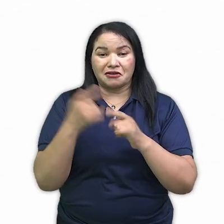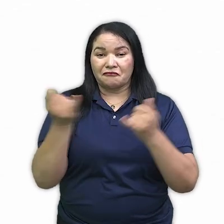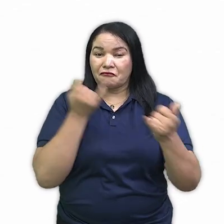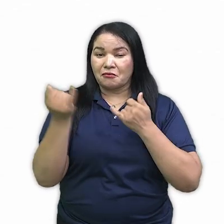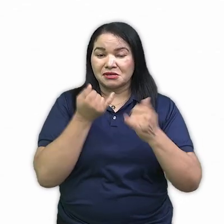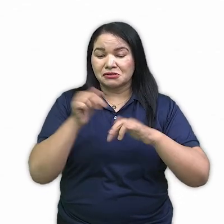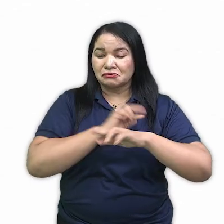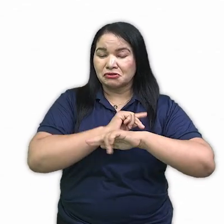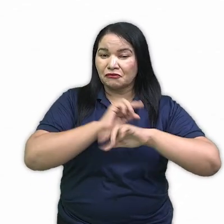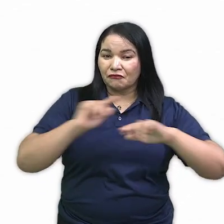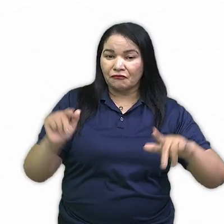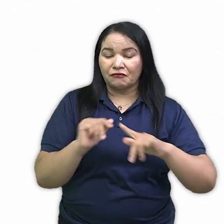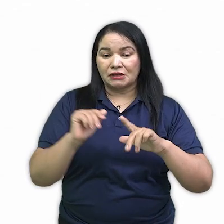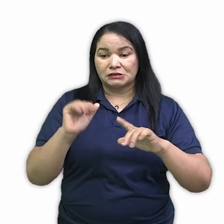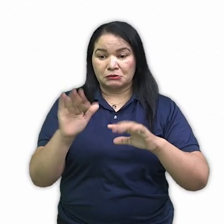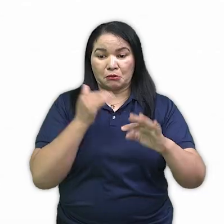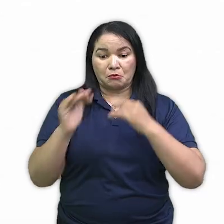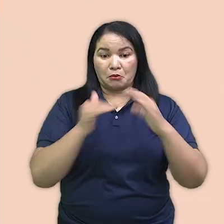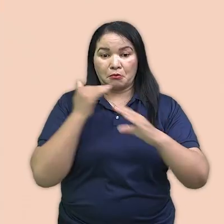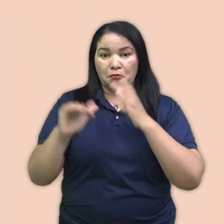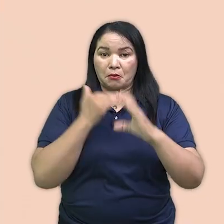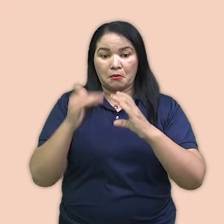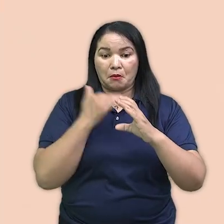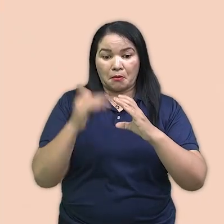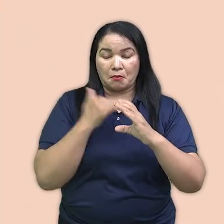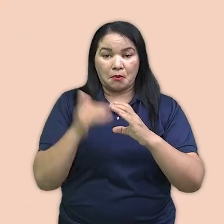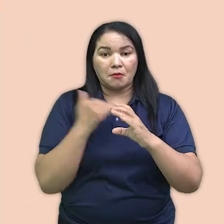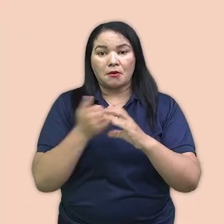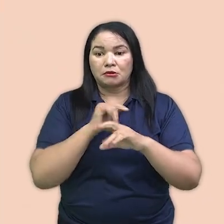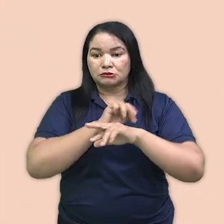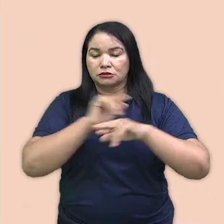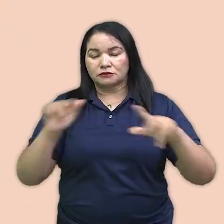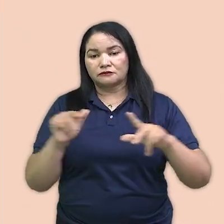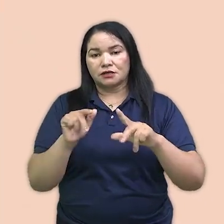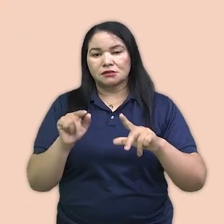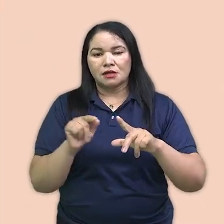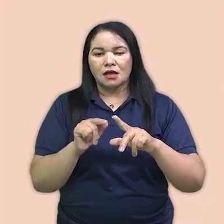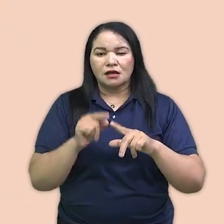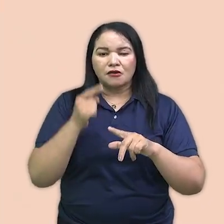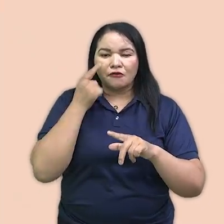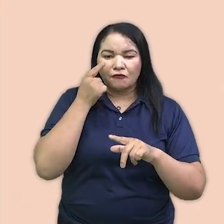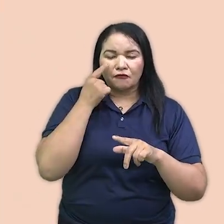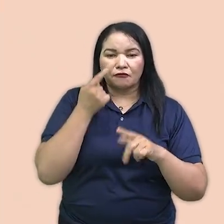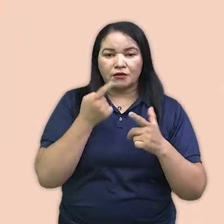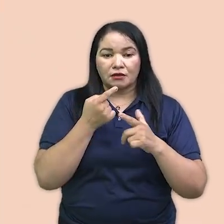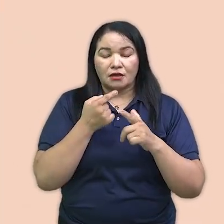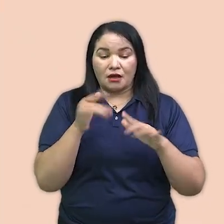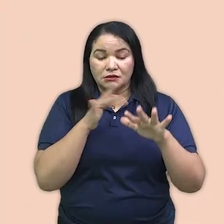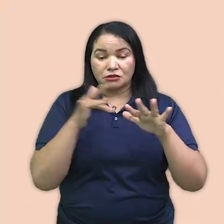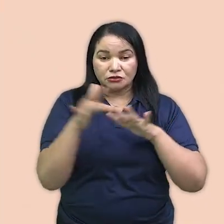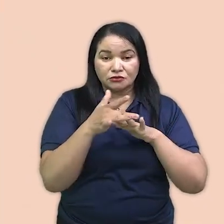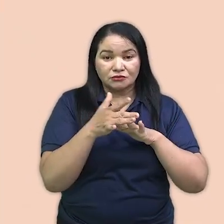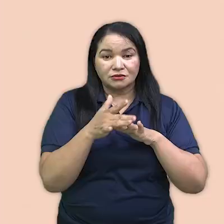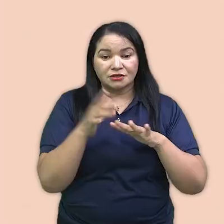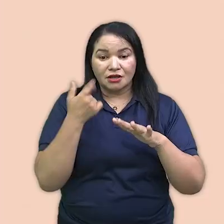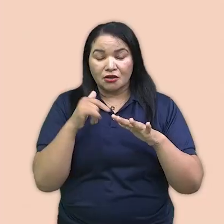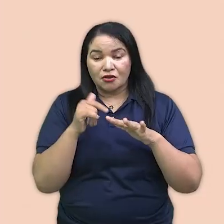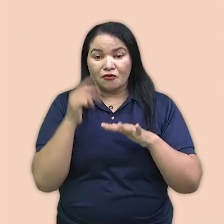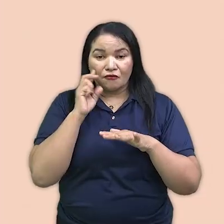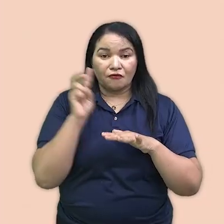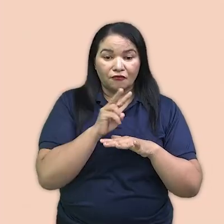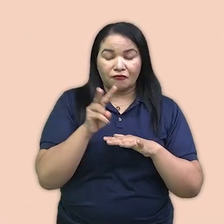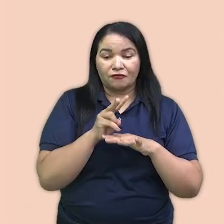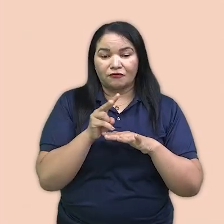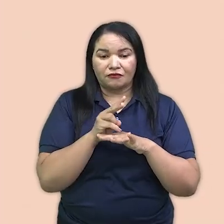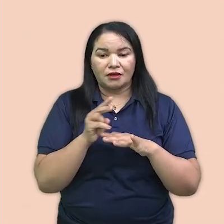desinformação é abundante. Então, o jovem fica meio sem saber aí, né? Porque se eu vou para as redes sociais, que é o